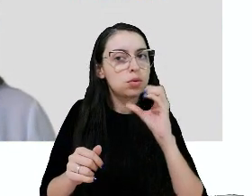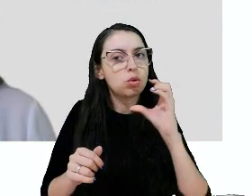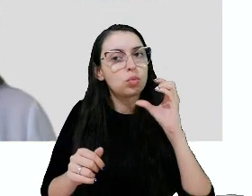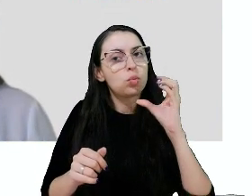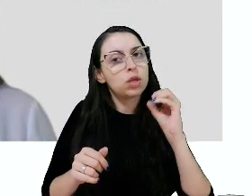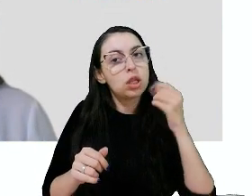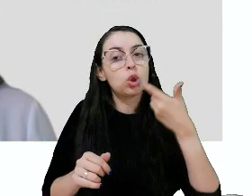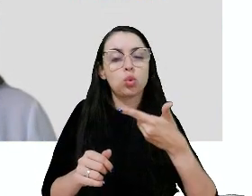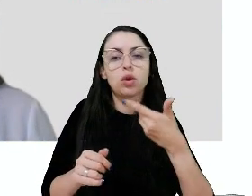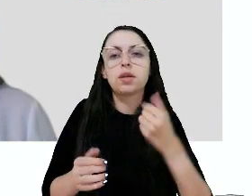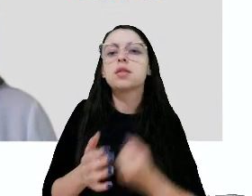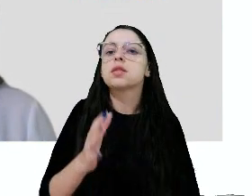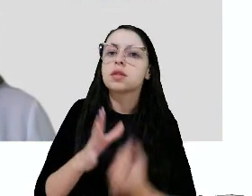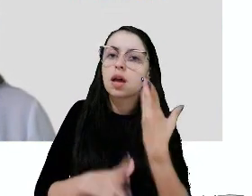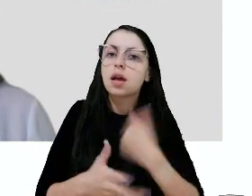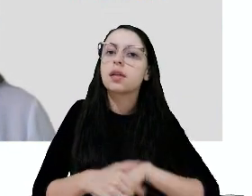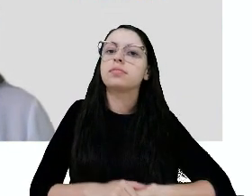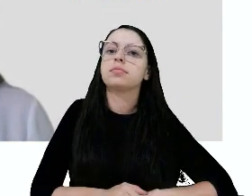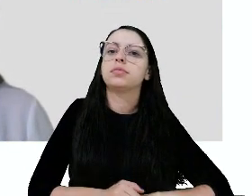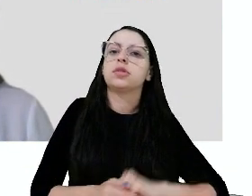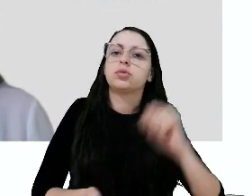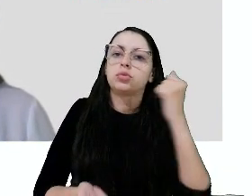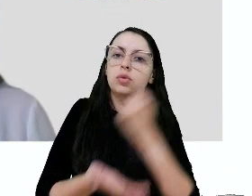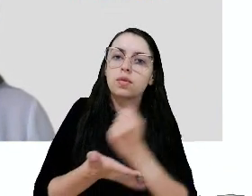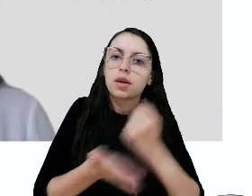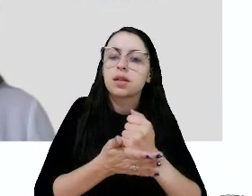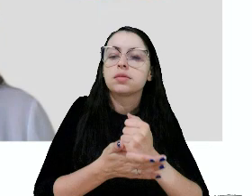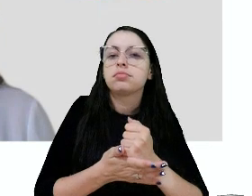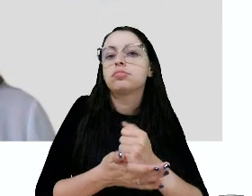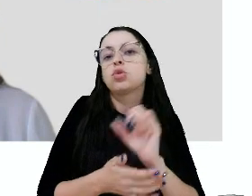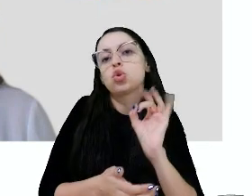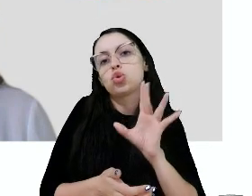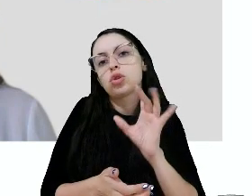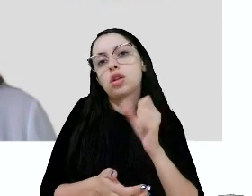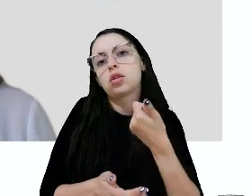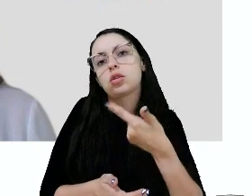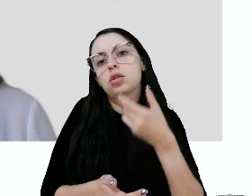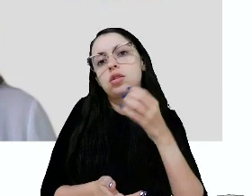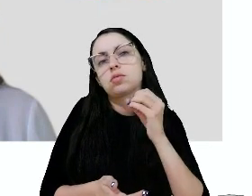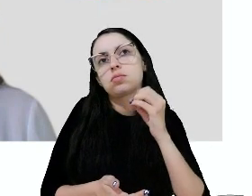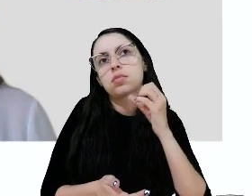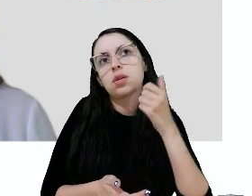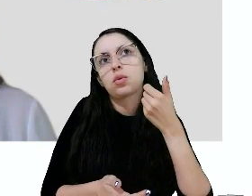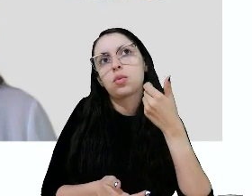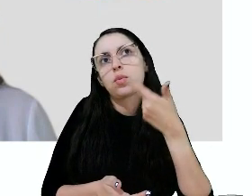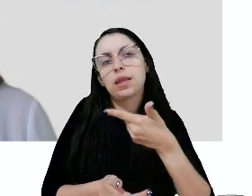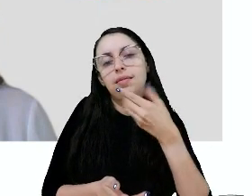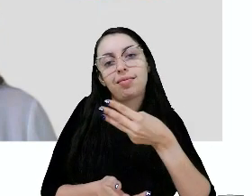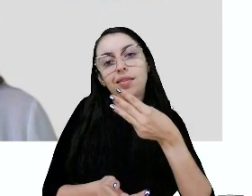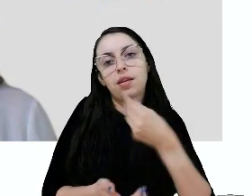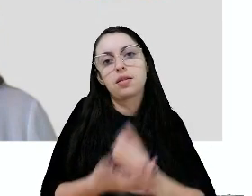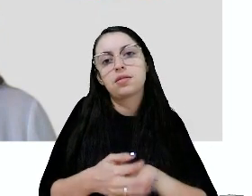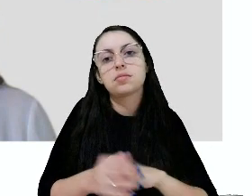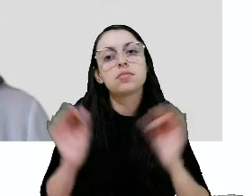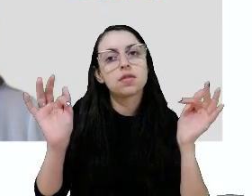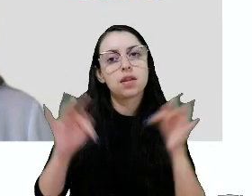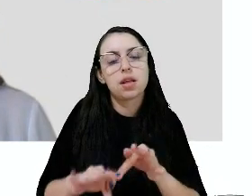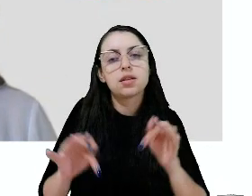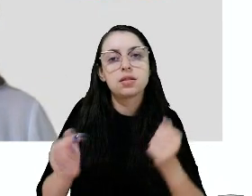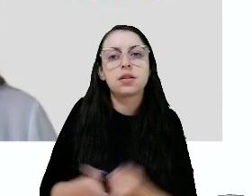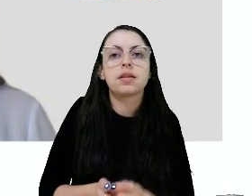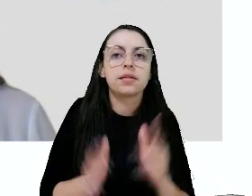2002, passando a vigorar, em função da vacatio legis de um ano, só em 2003. Bem, eu vou encerrar